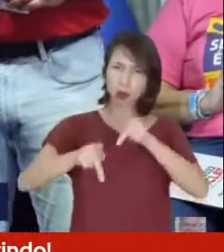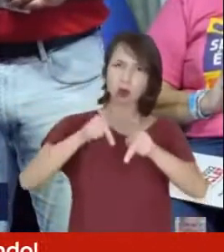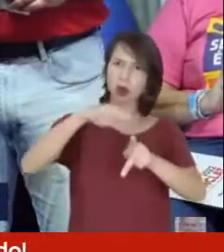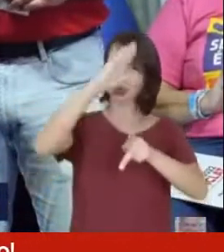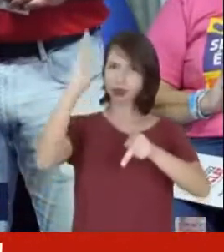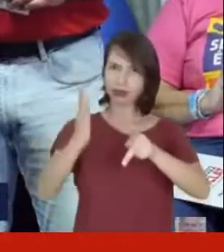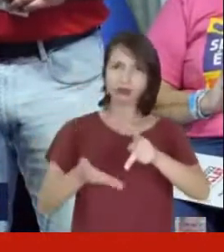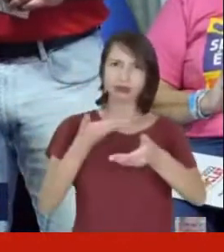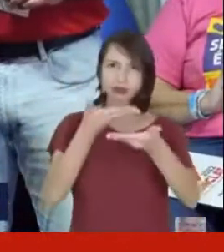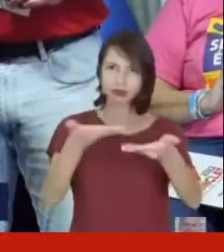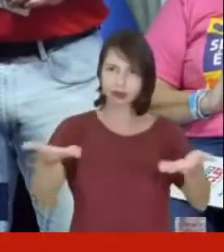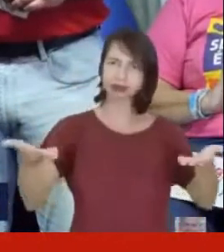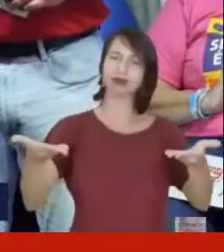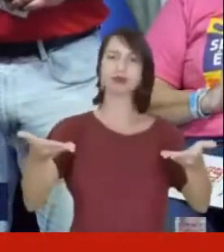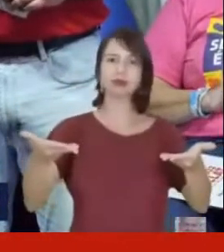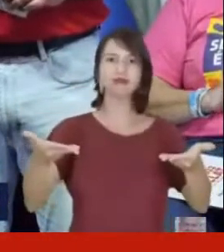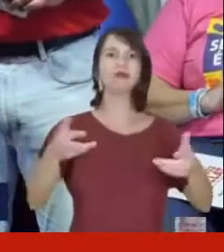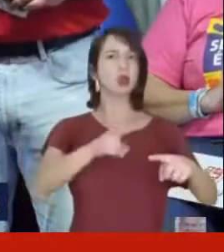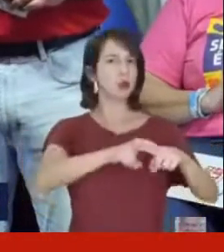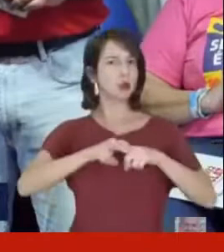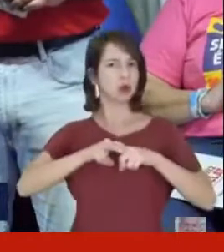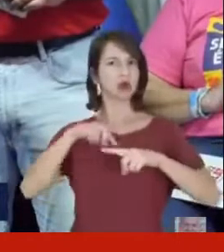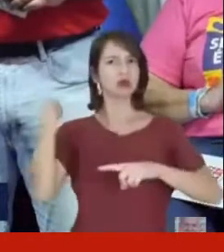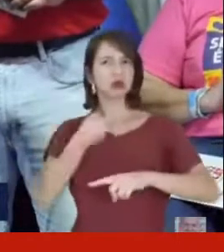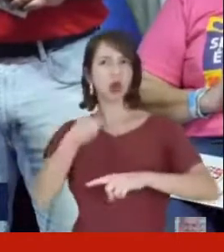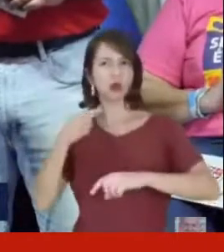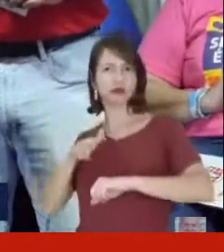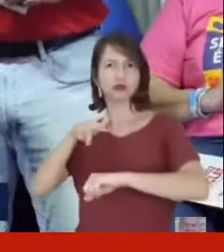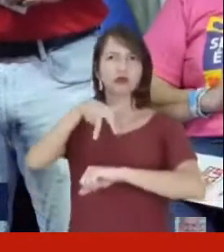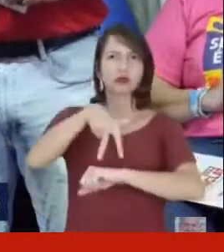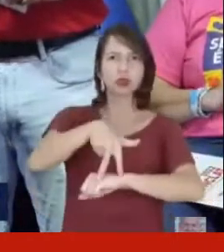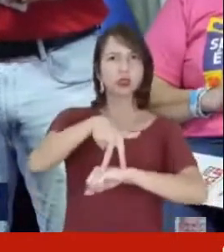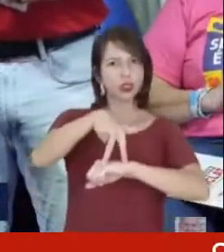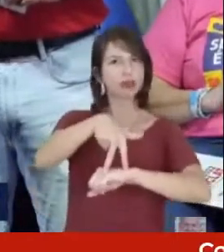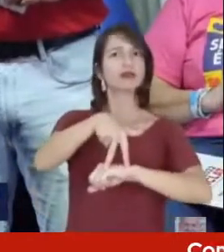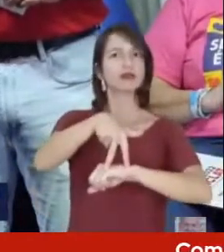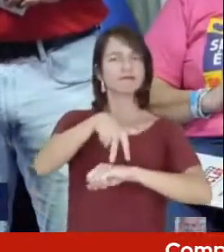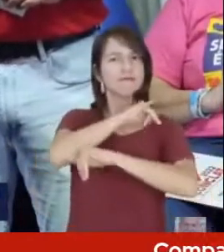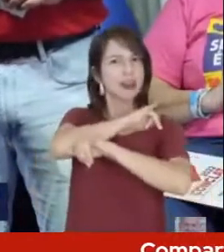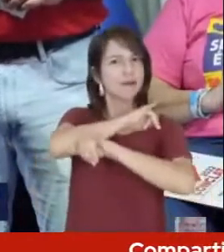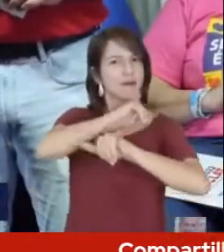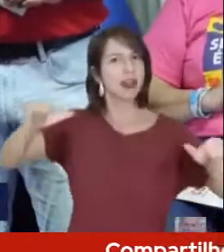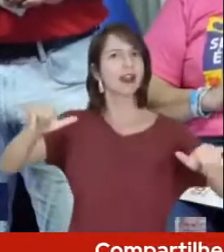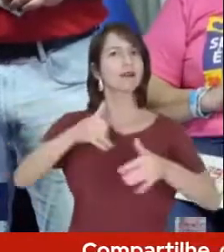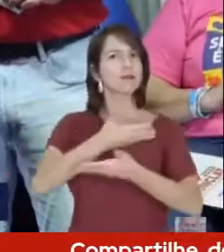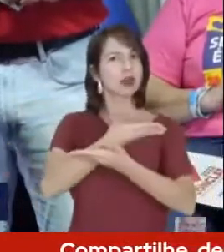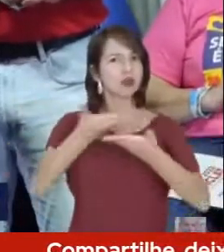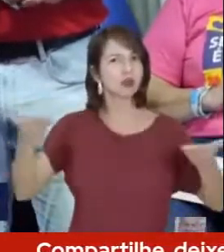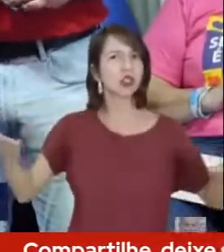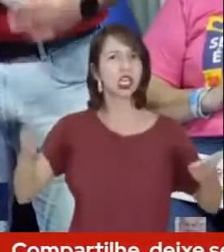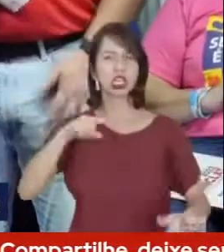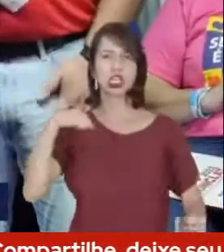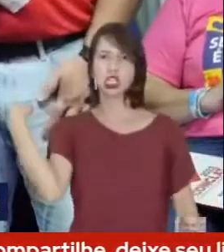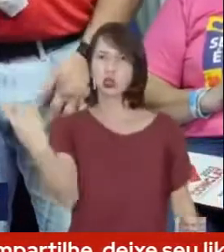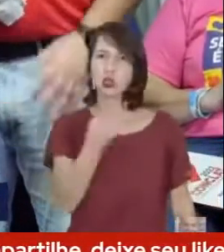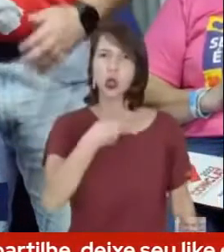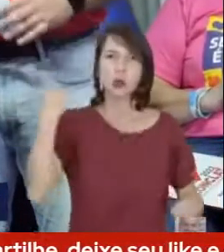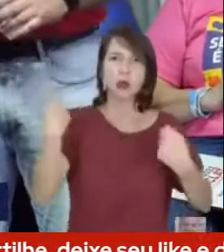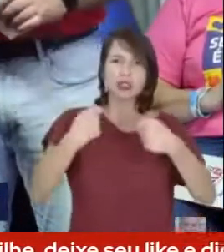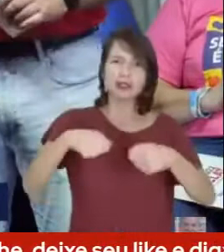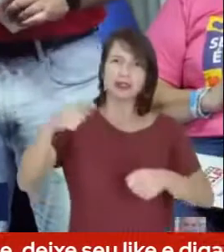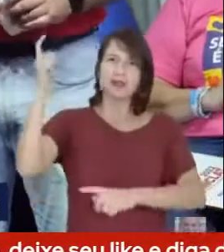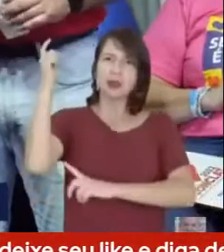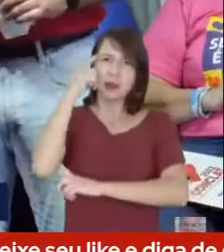para dizer que precisamos pensar nesse país o direito à educação como